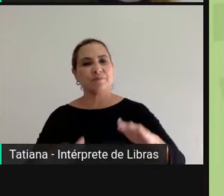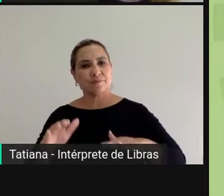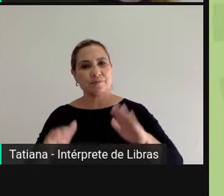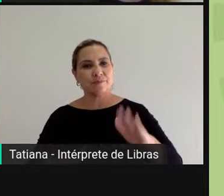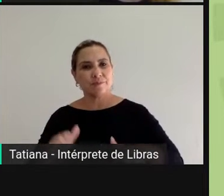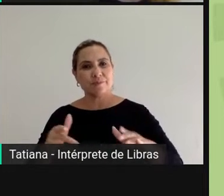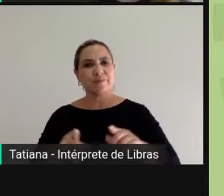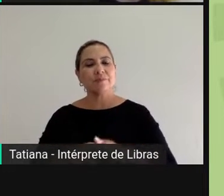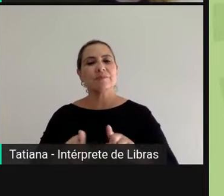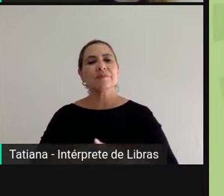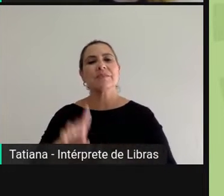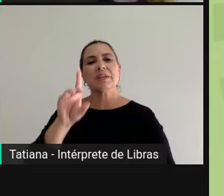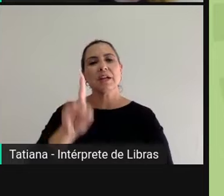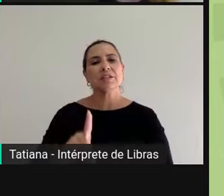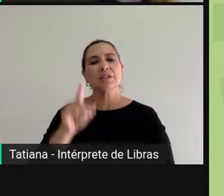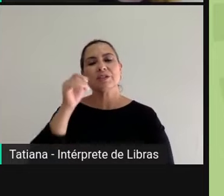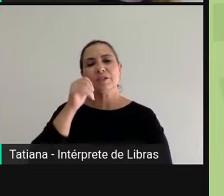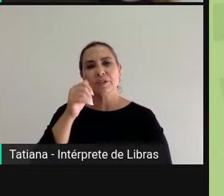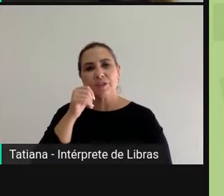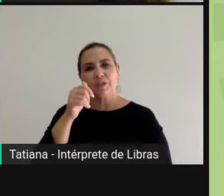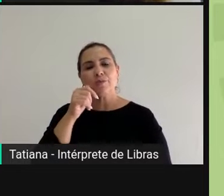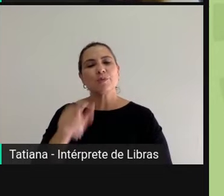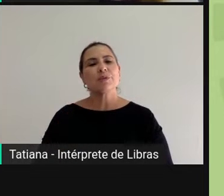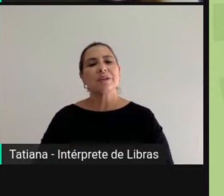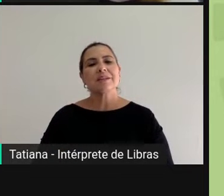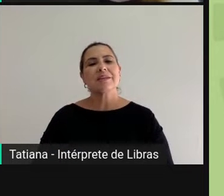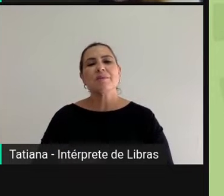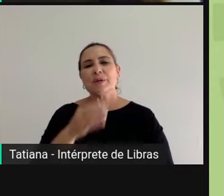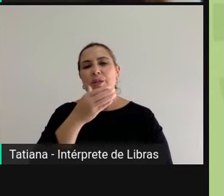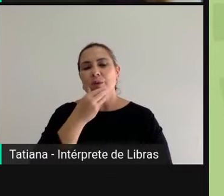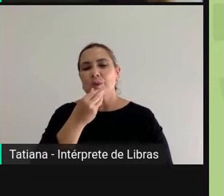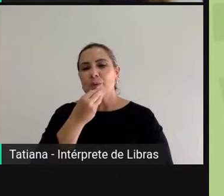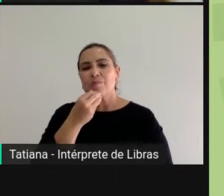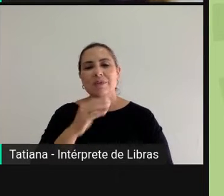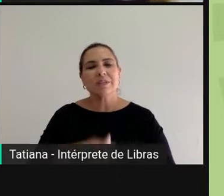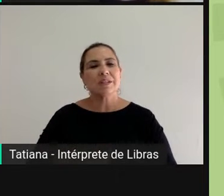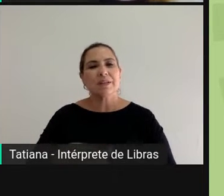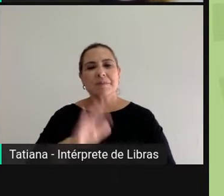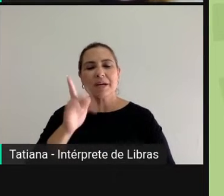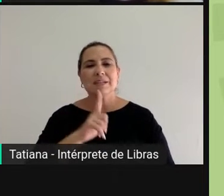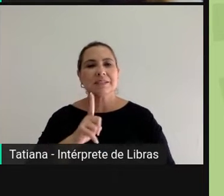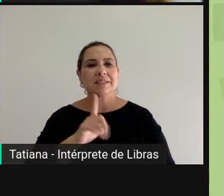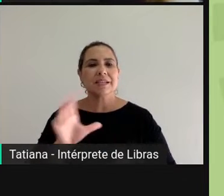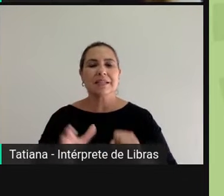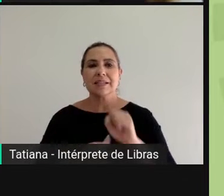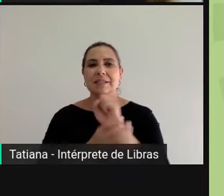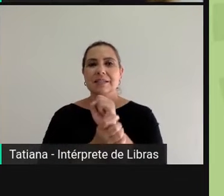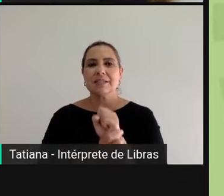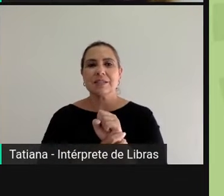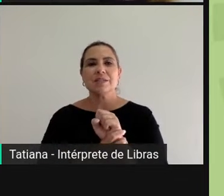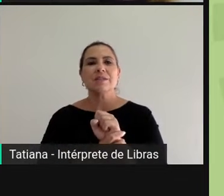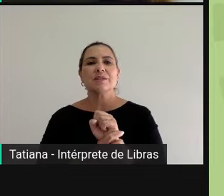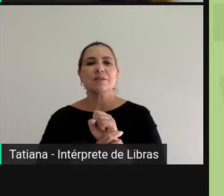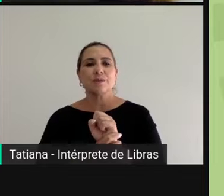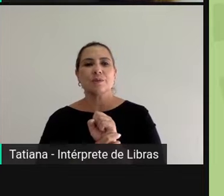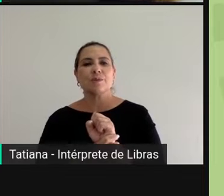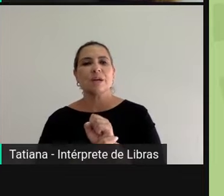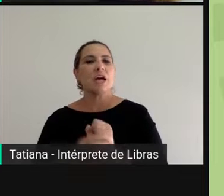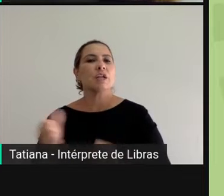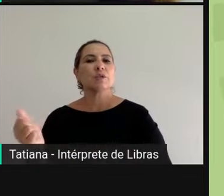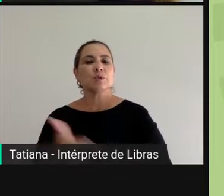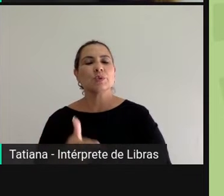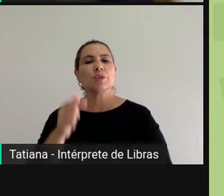do direito das mulheres, um parlamentar masculino ele pode ter maior atuação para assegurar e defender esses direitos que uma parlamentar do sexo